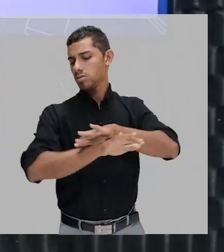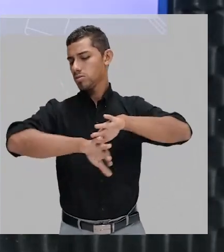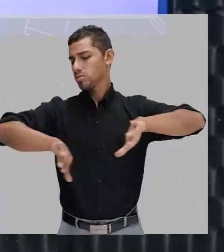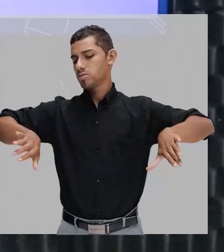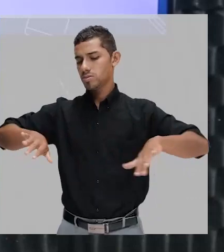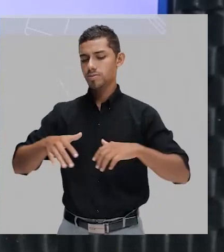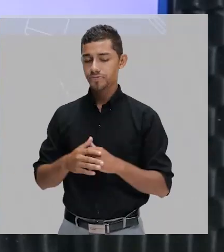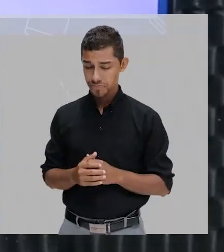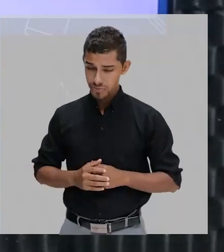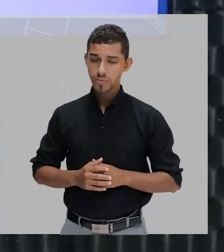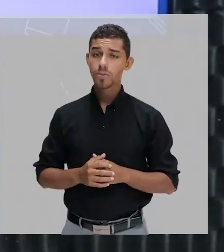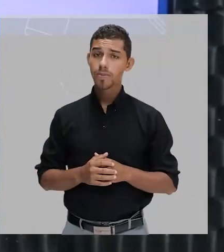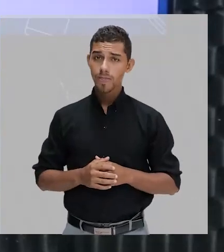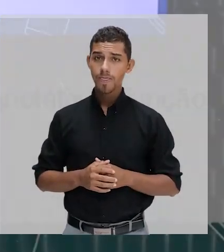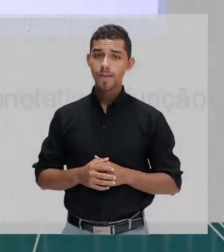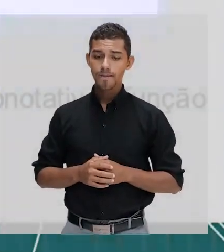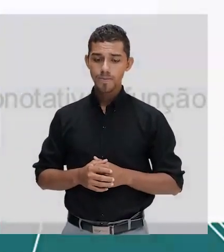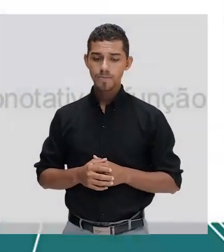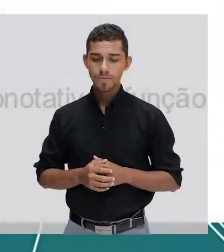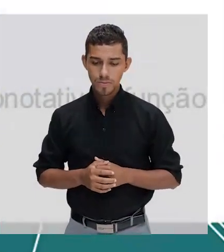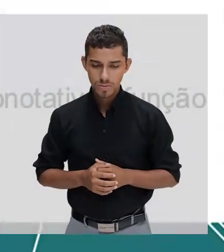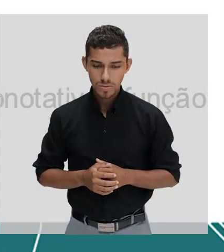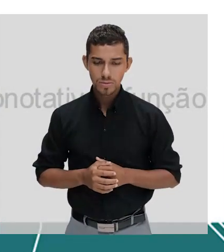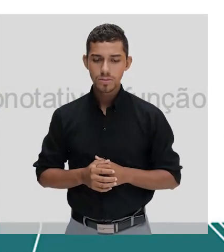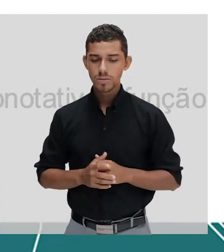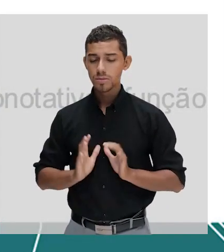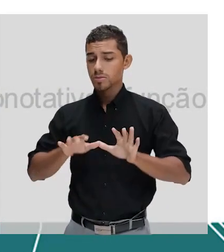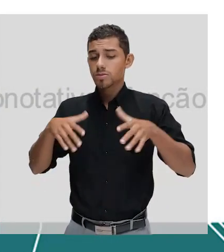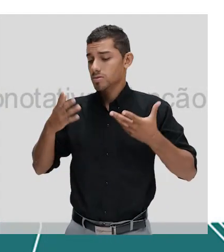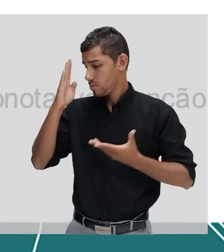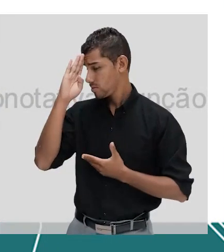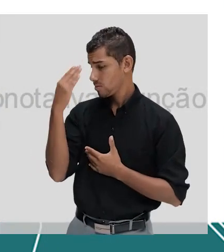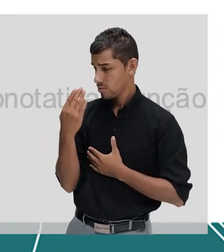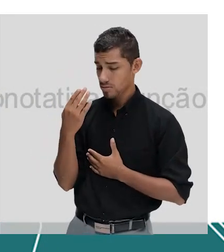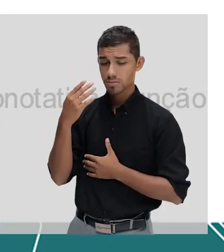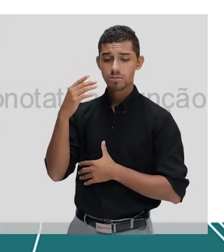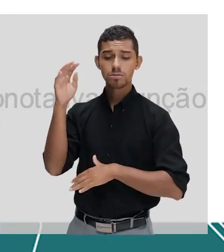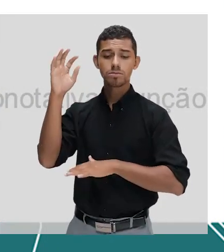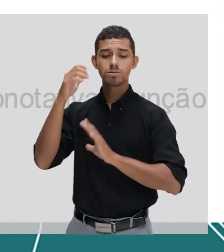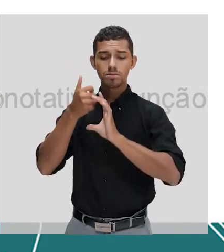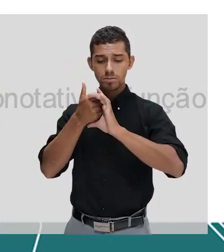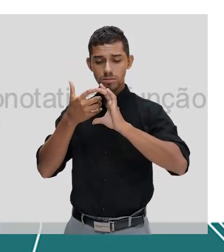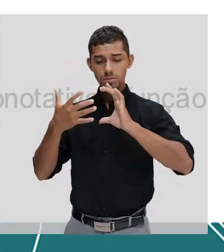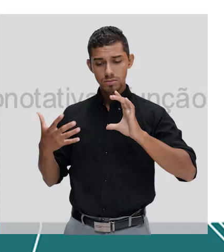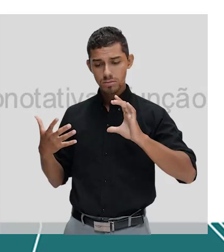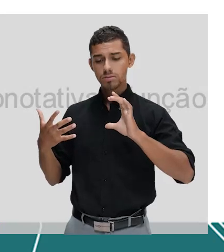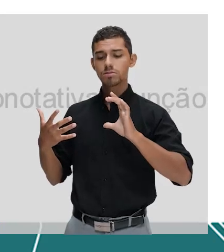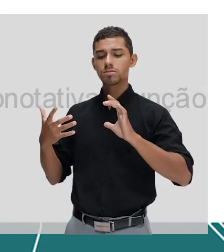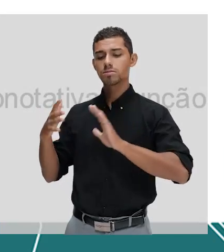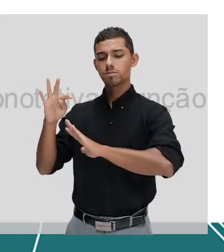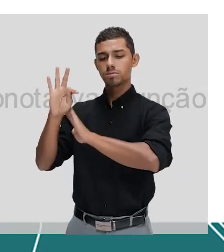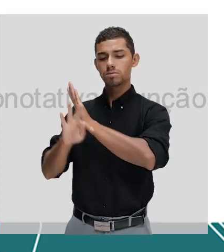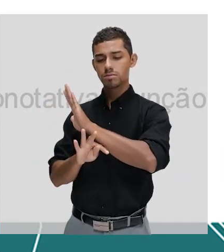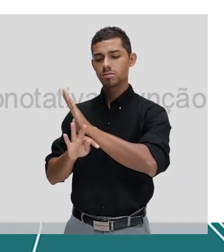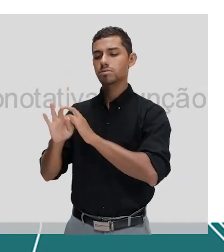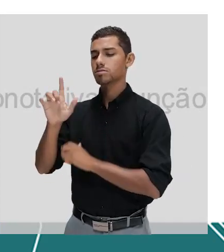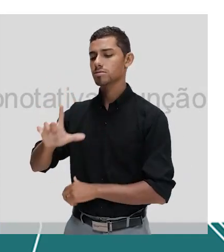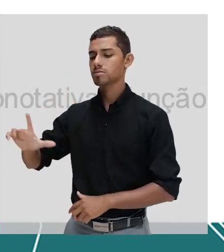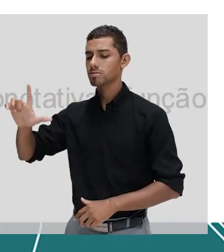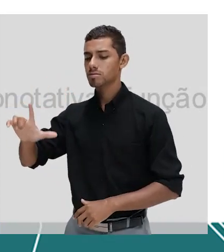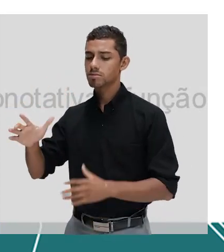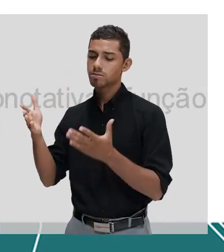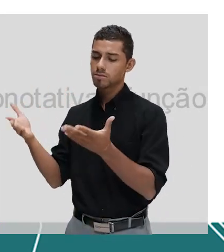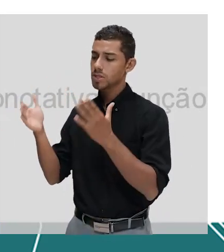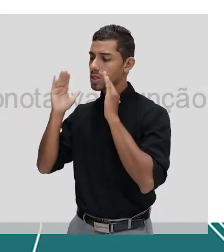características específicas. E quais são as principais características dos textos literários? Os